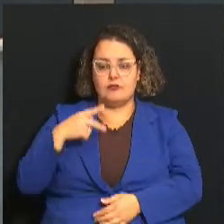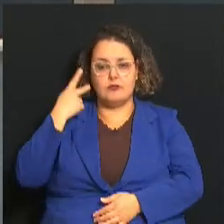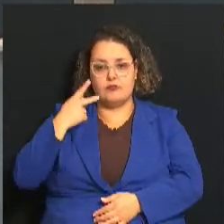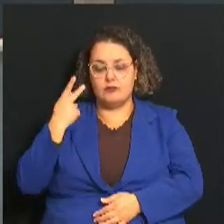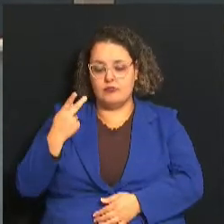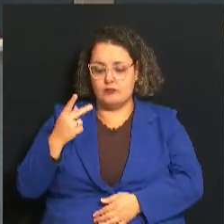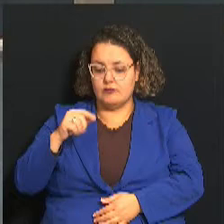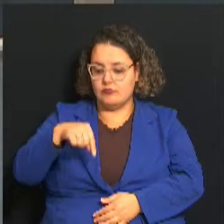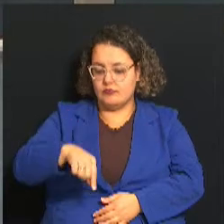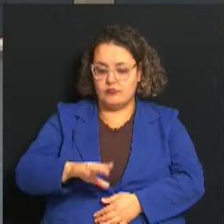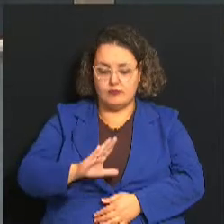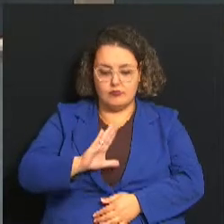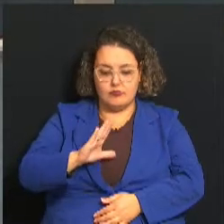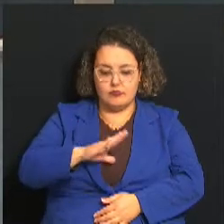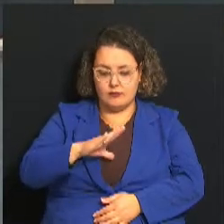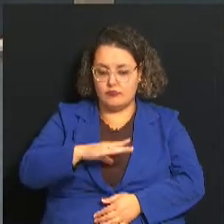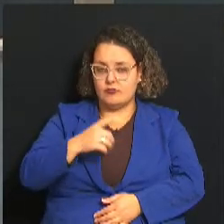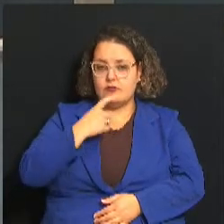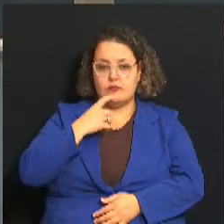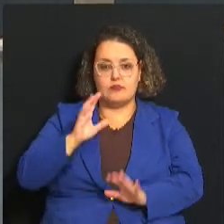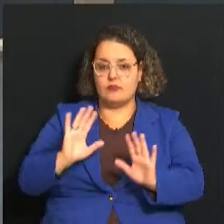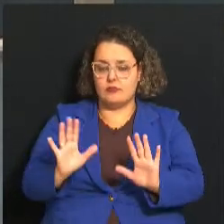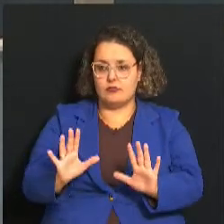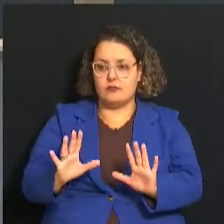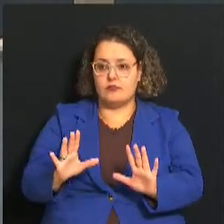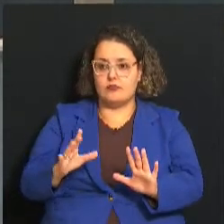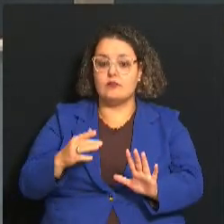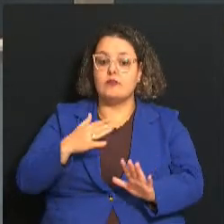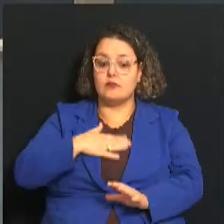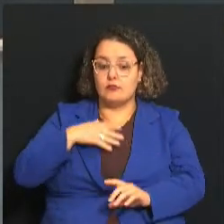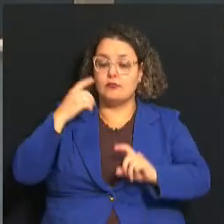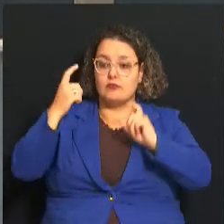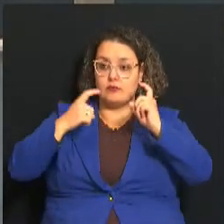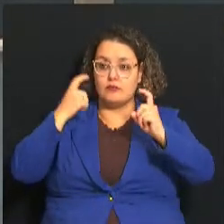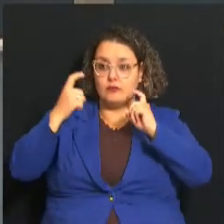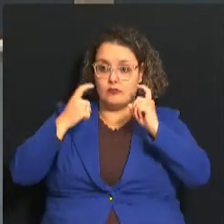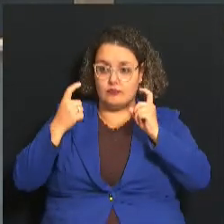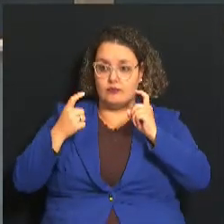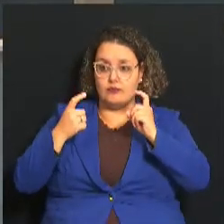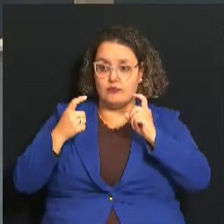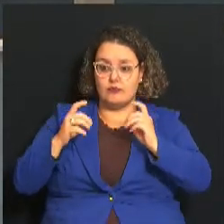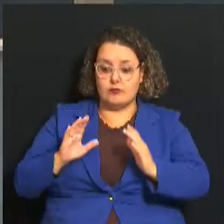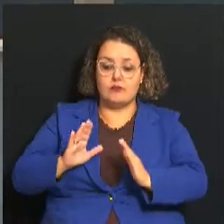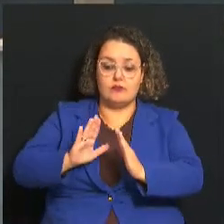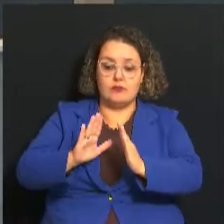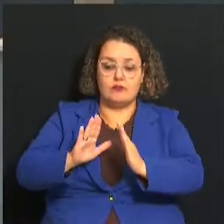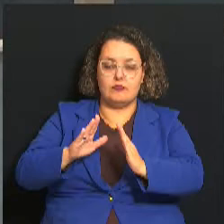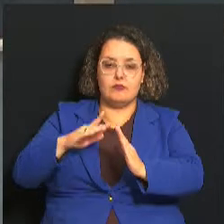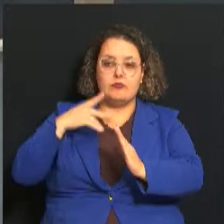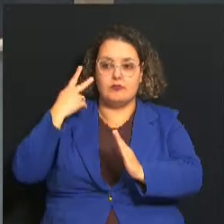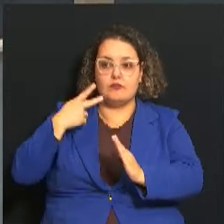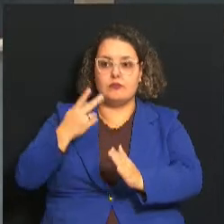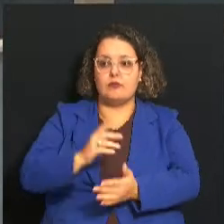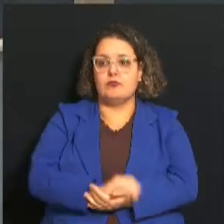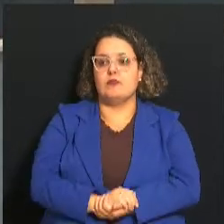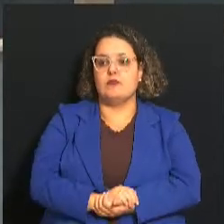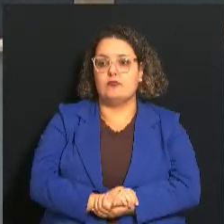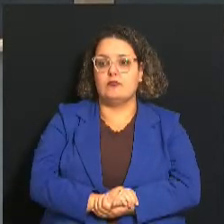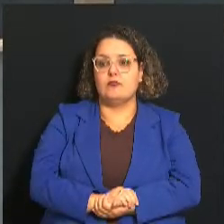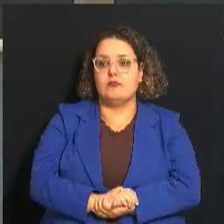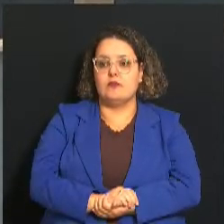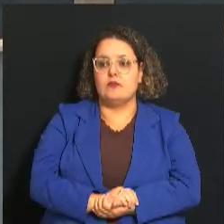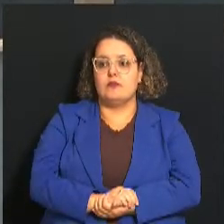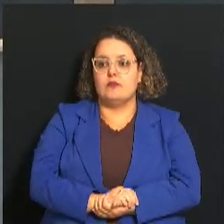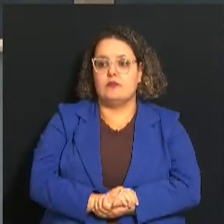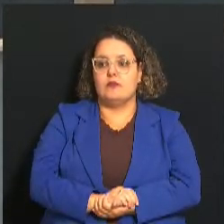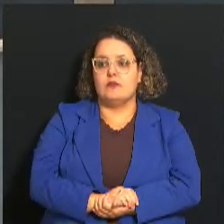Campinas. Mas a minha grande preocupação na criação dessa frente parlamentar é ela poder vir a